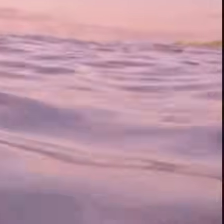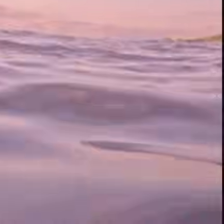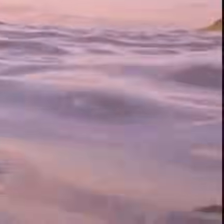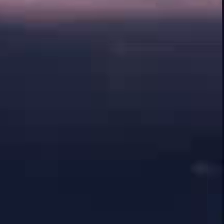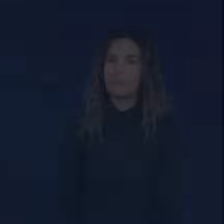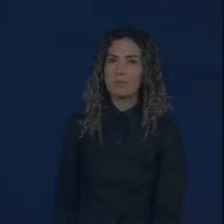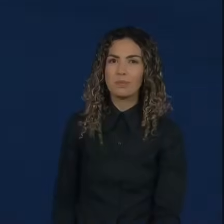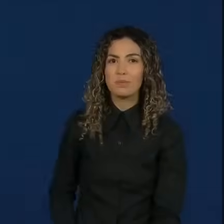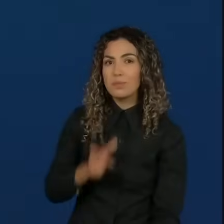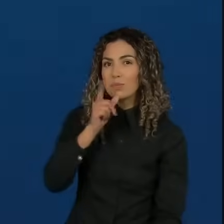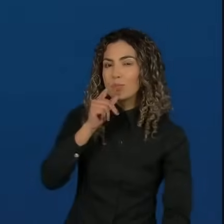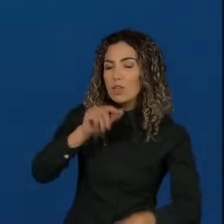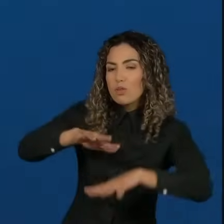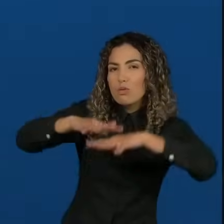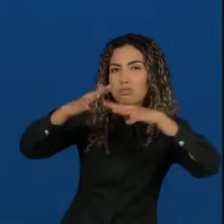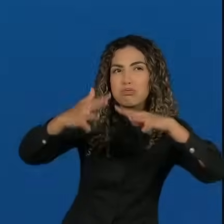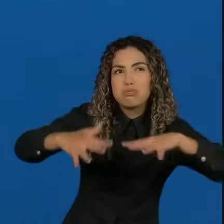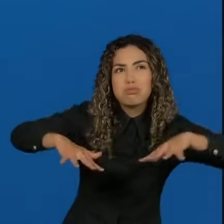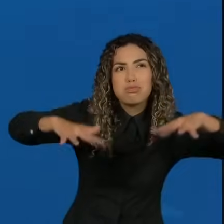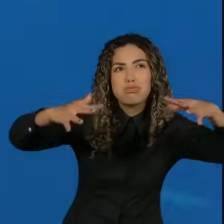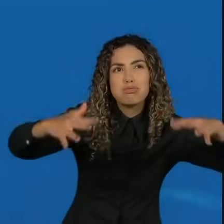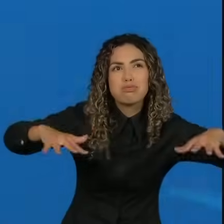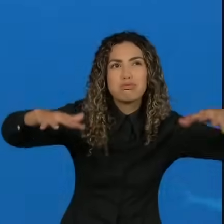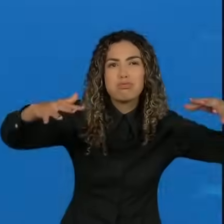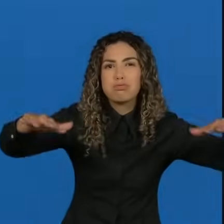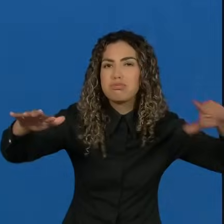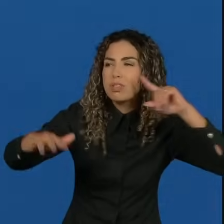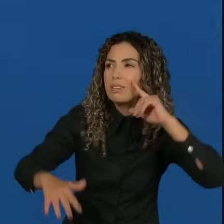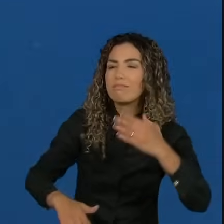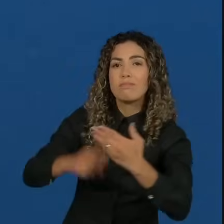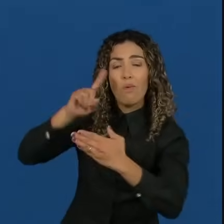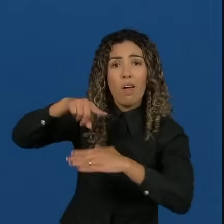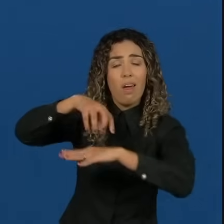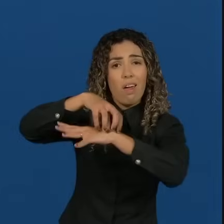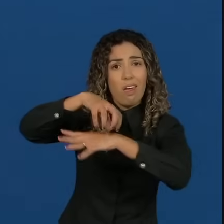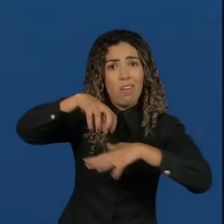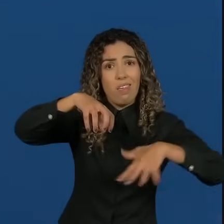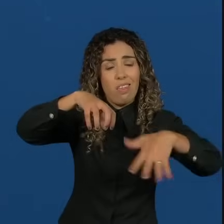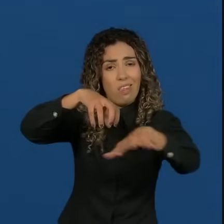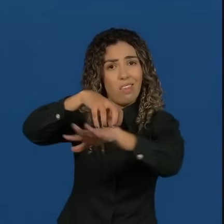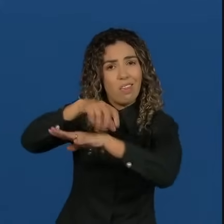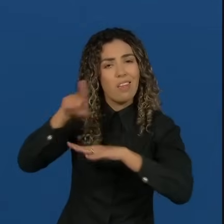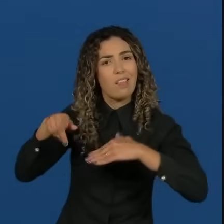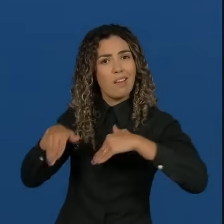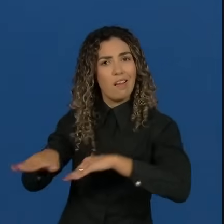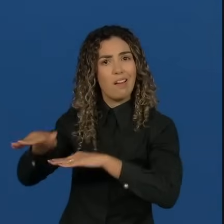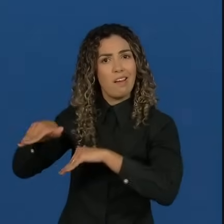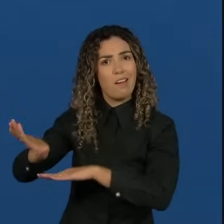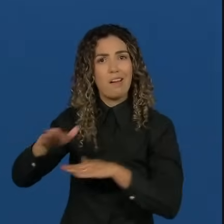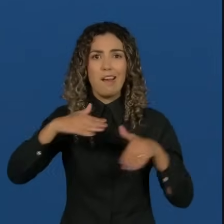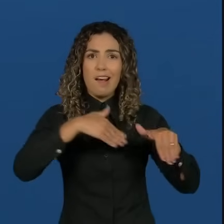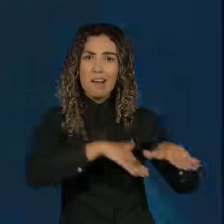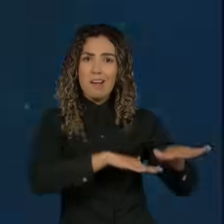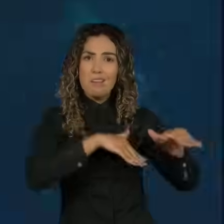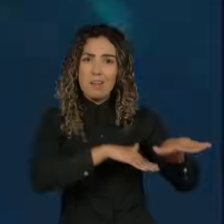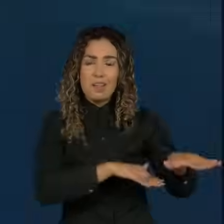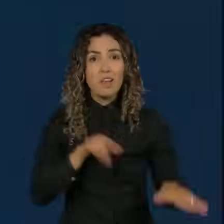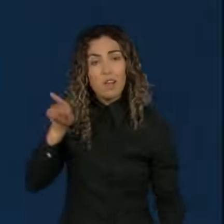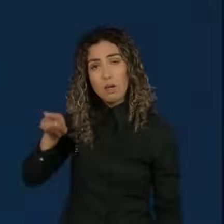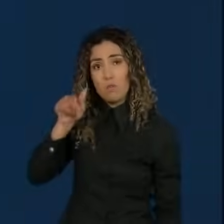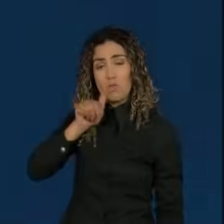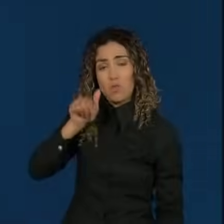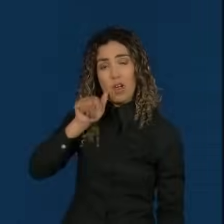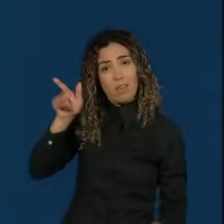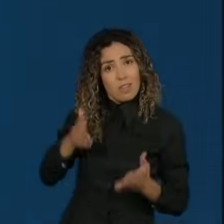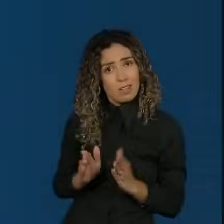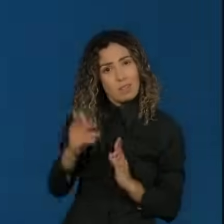Sob as águas do mar de Big Island, a grande ilha do Havaí, um encontro inusitado mudou a vida da